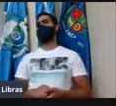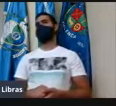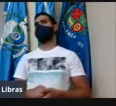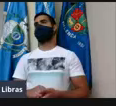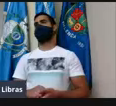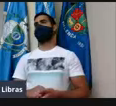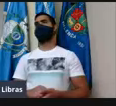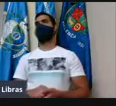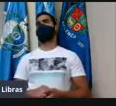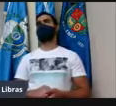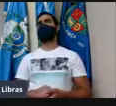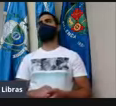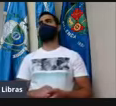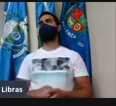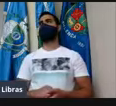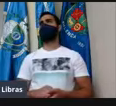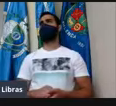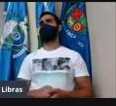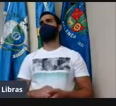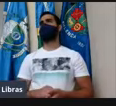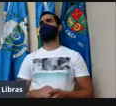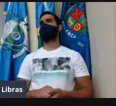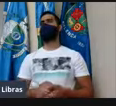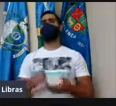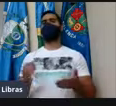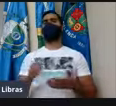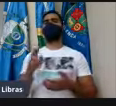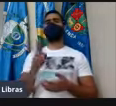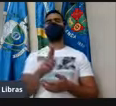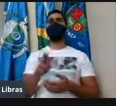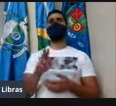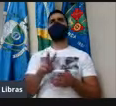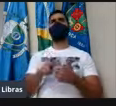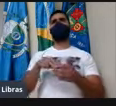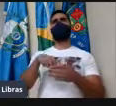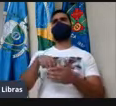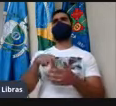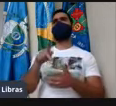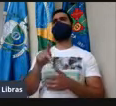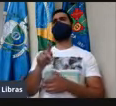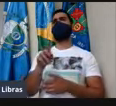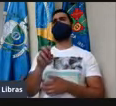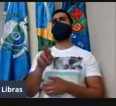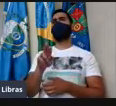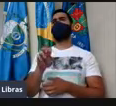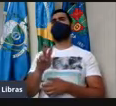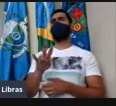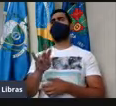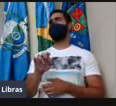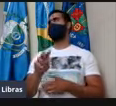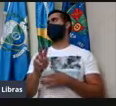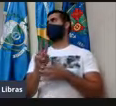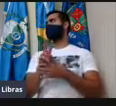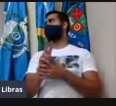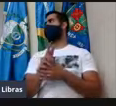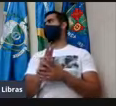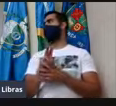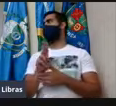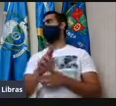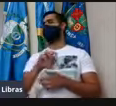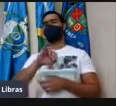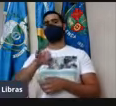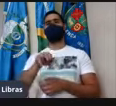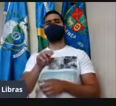para o uso da tribuna pelo diretor executivo do Preve Valença, senhor Juarez